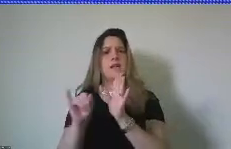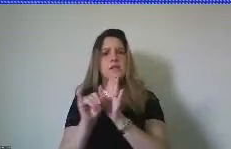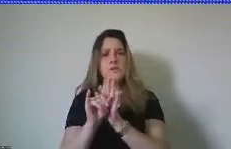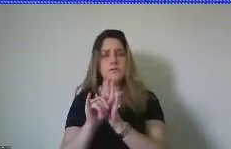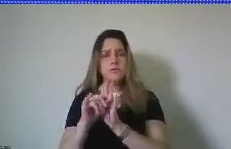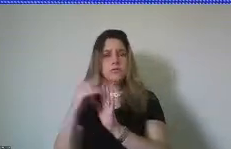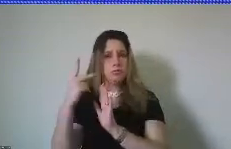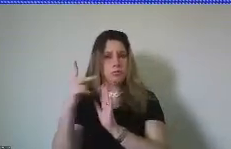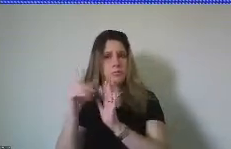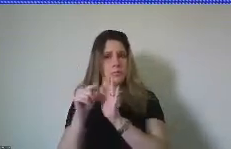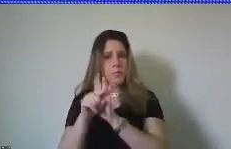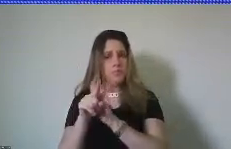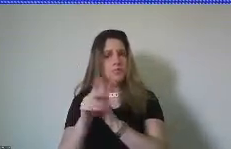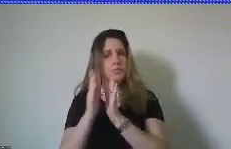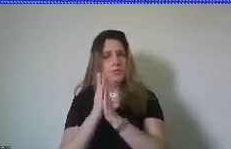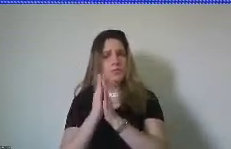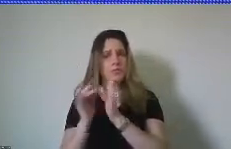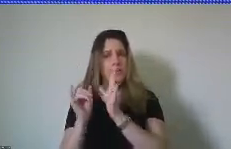perguntas